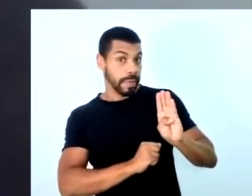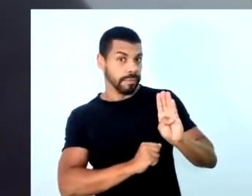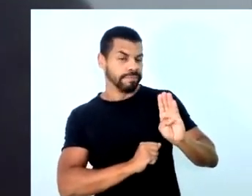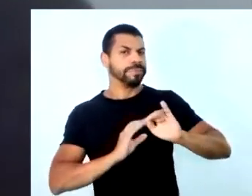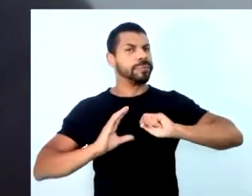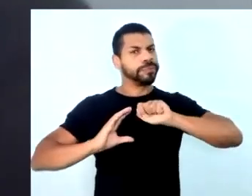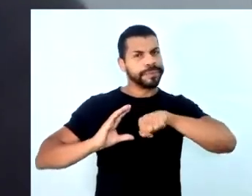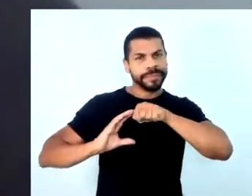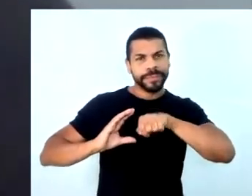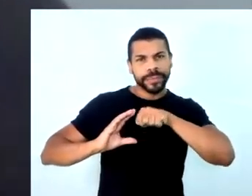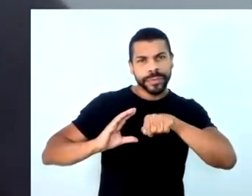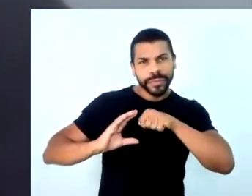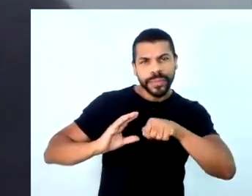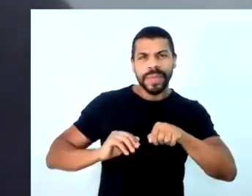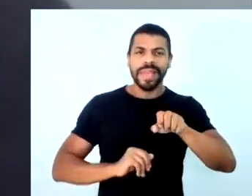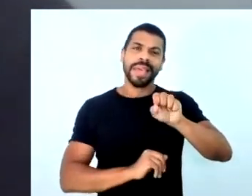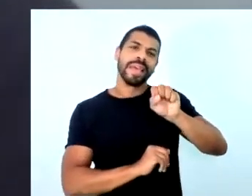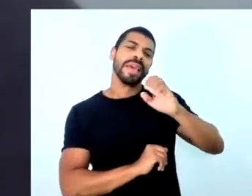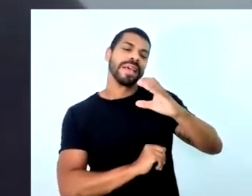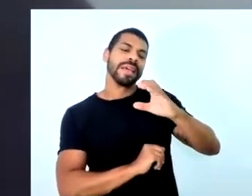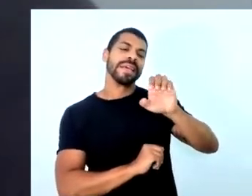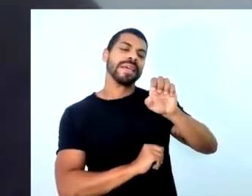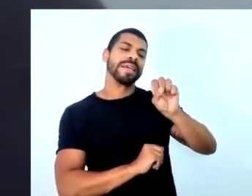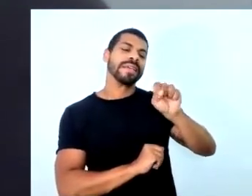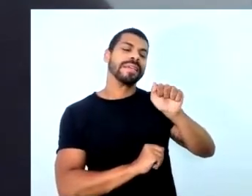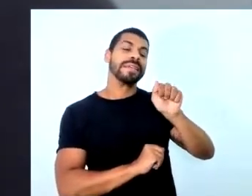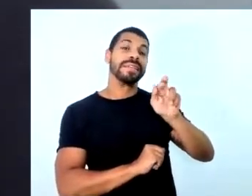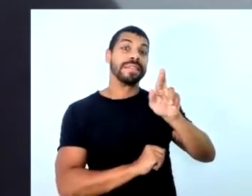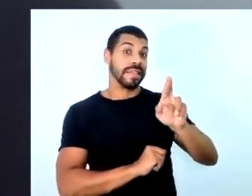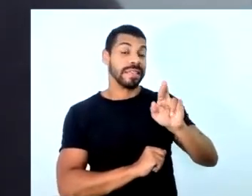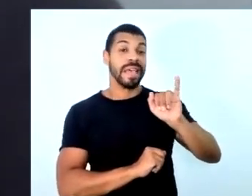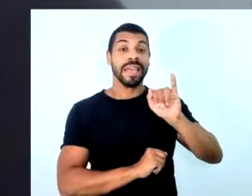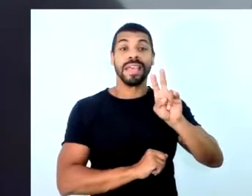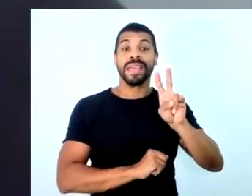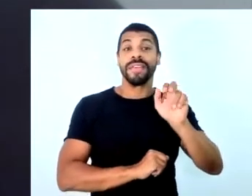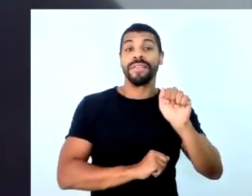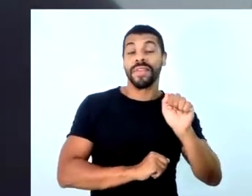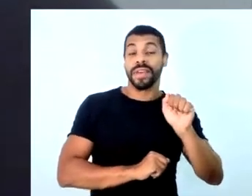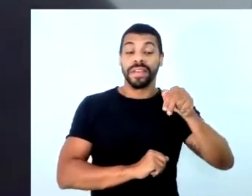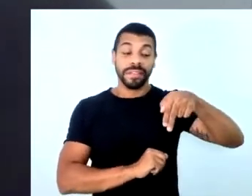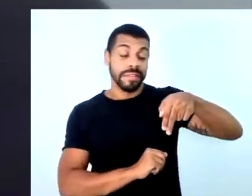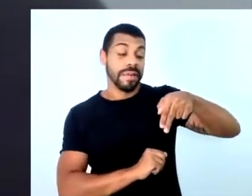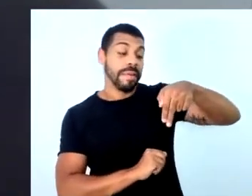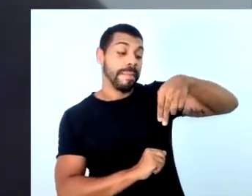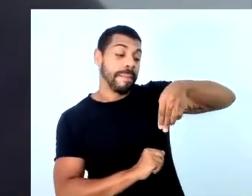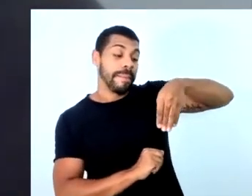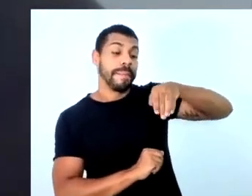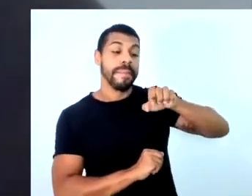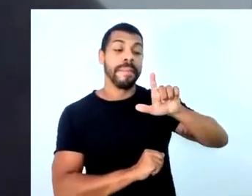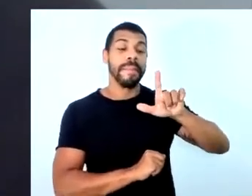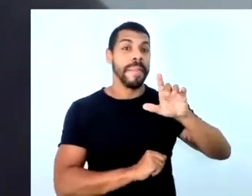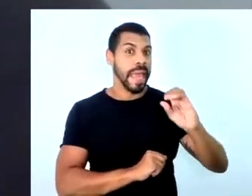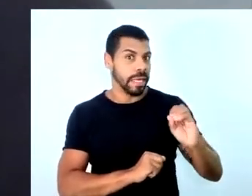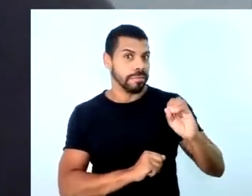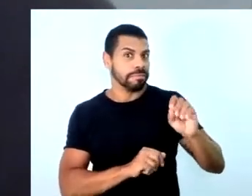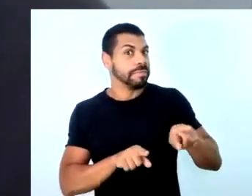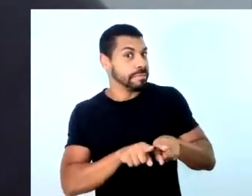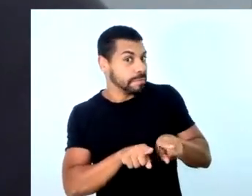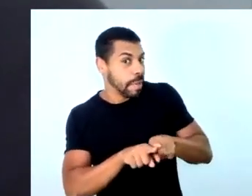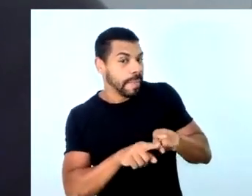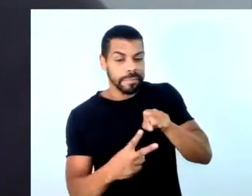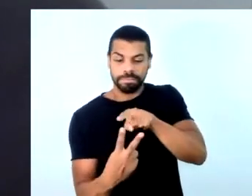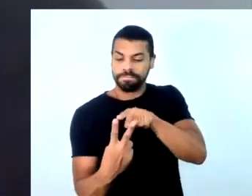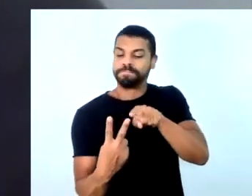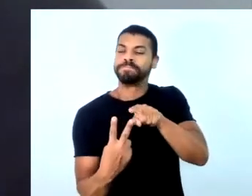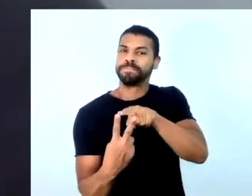Nós Não Gostamos da Gente. Então a gente convidou César Cabral e Ivan Melo para falarem sobre da concepção até o